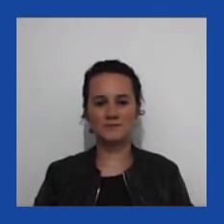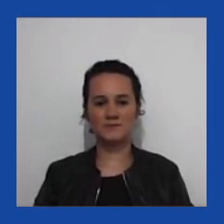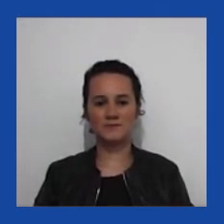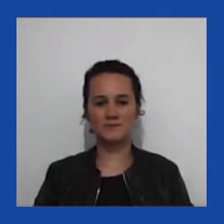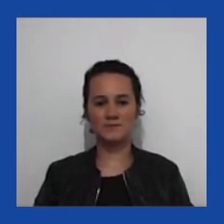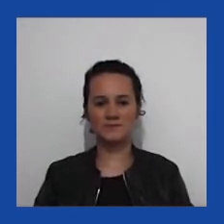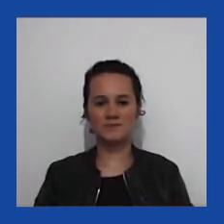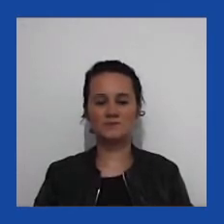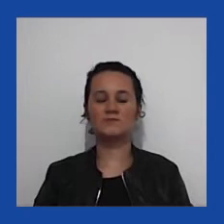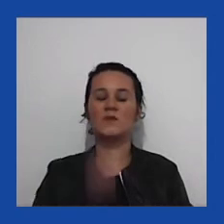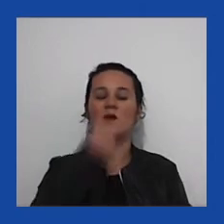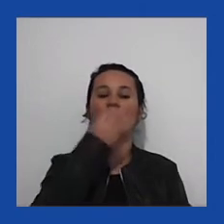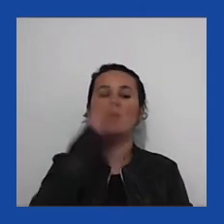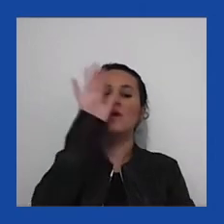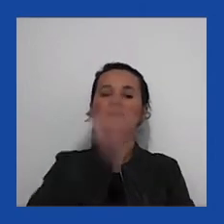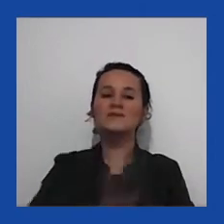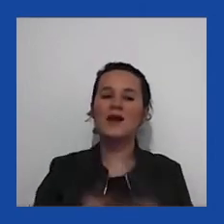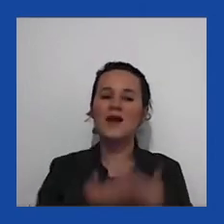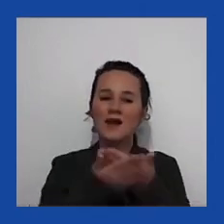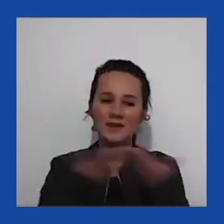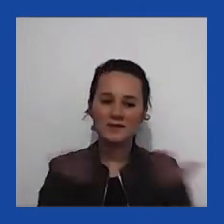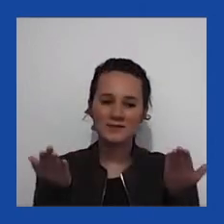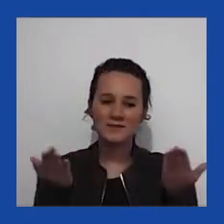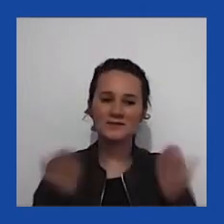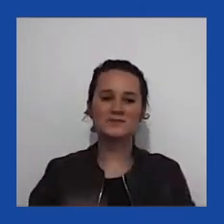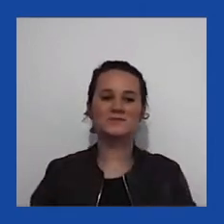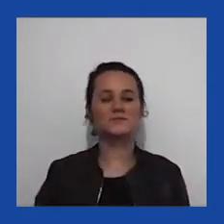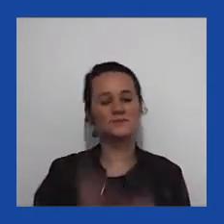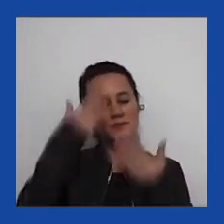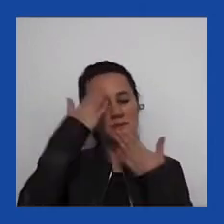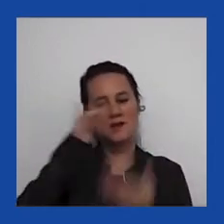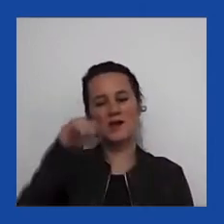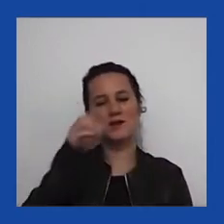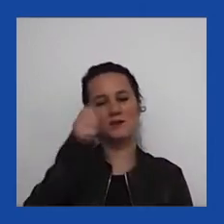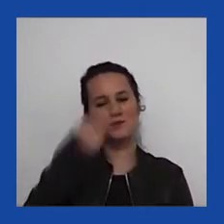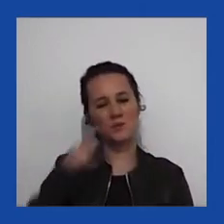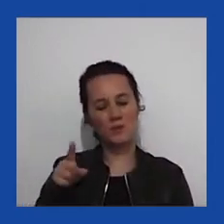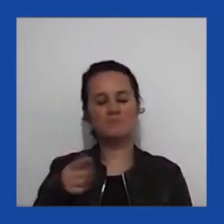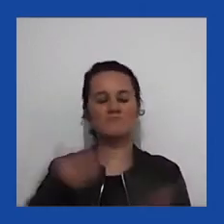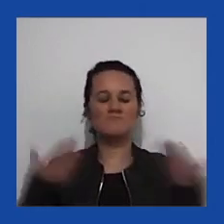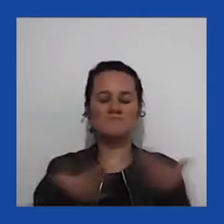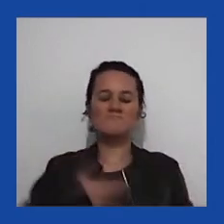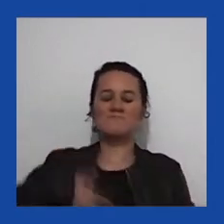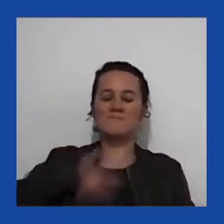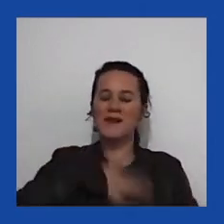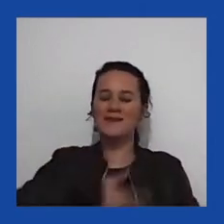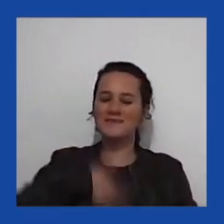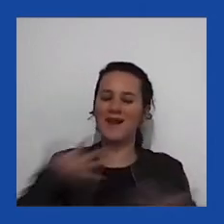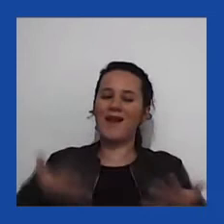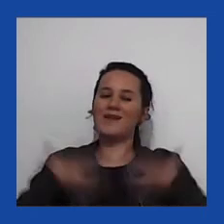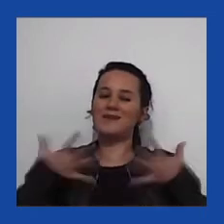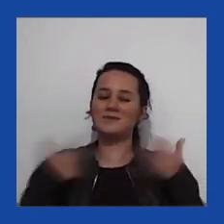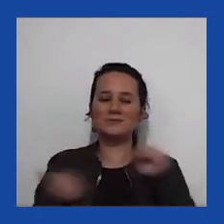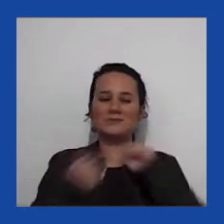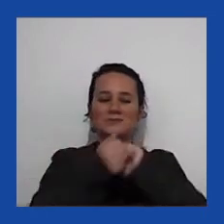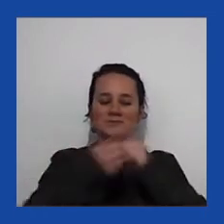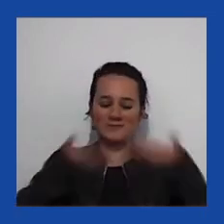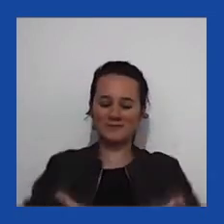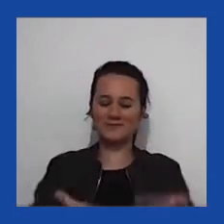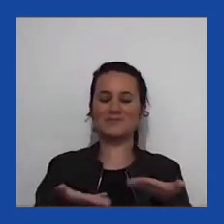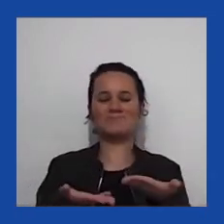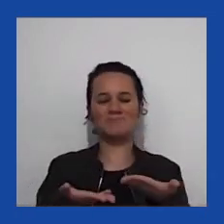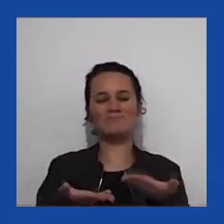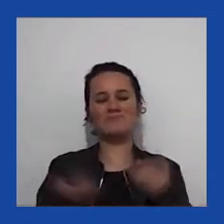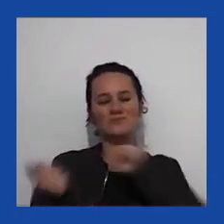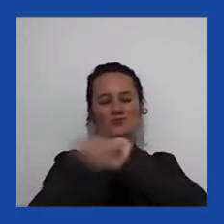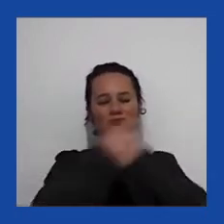Boa tarde a todas e todos. Muito obrigado, João. É um prazer, uma alegria muito grande estar aqui recebendo todos